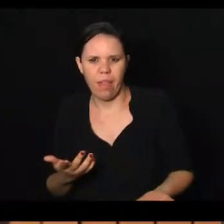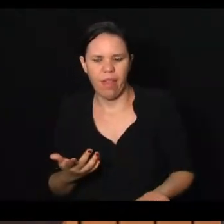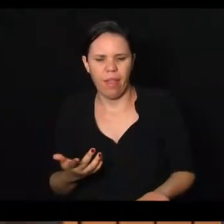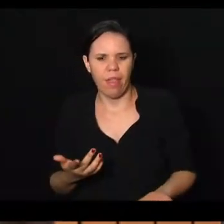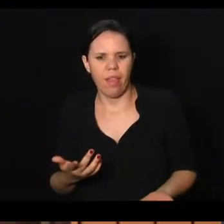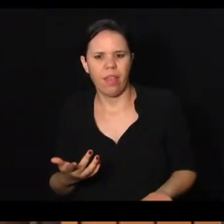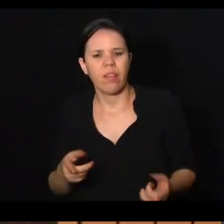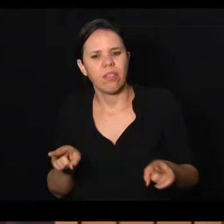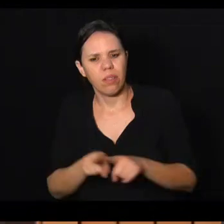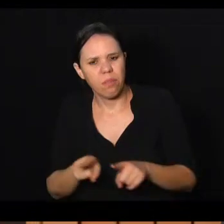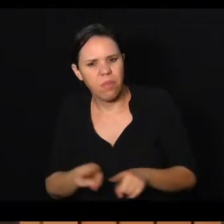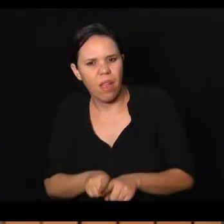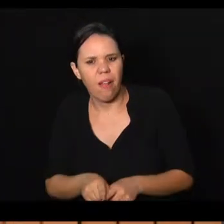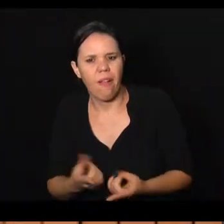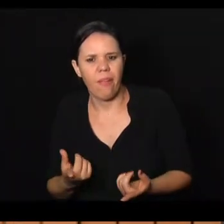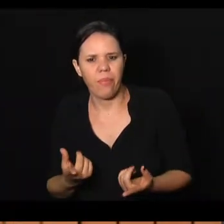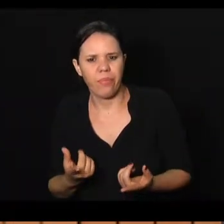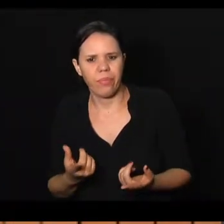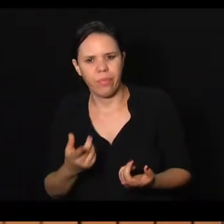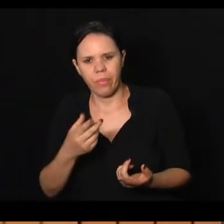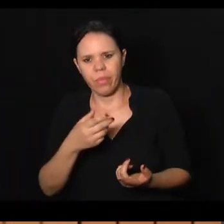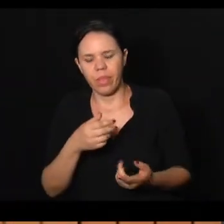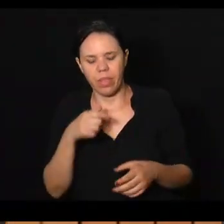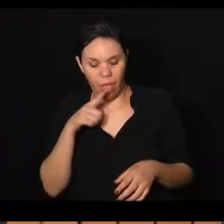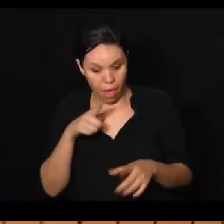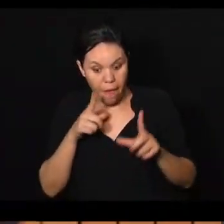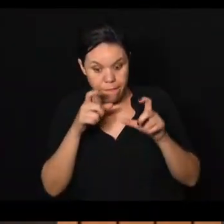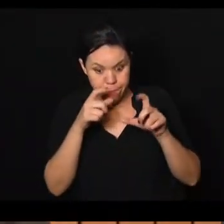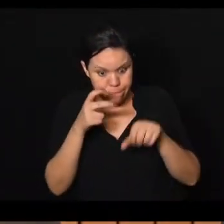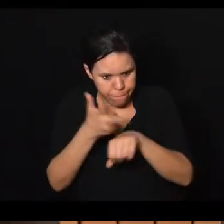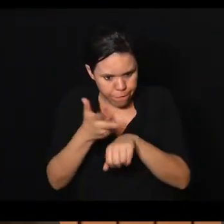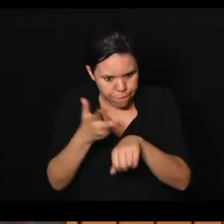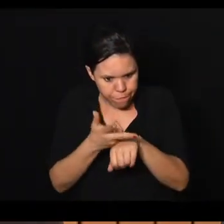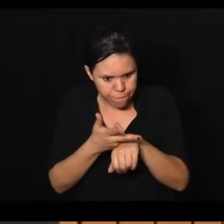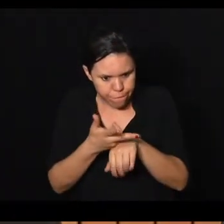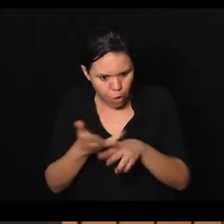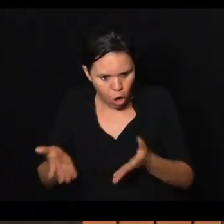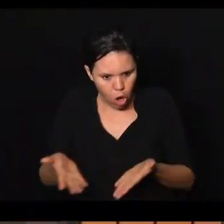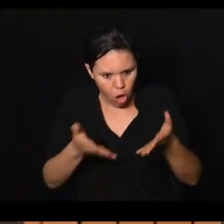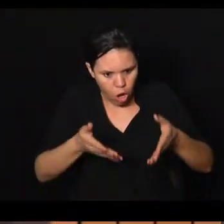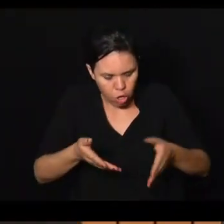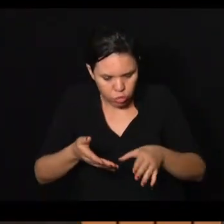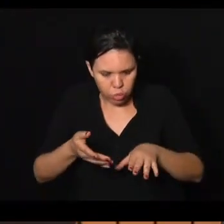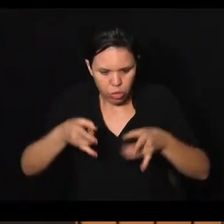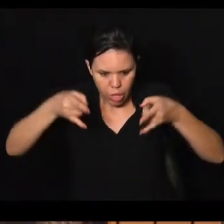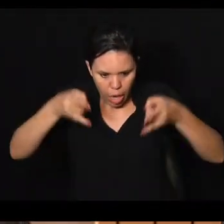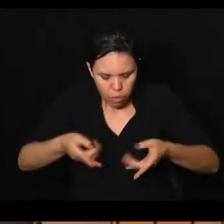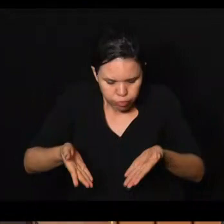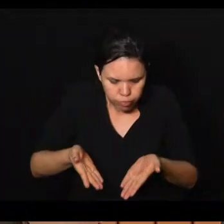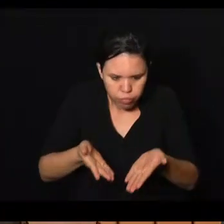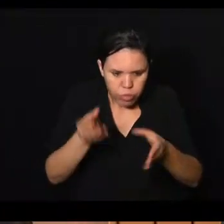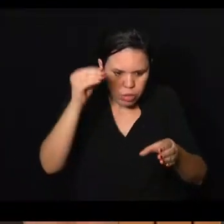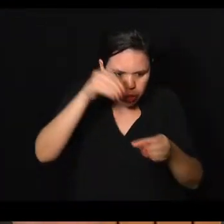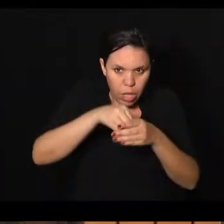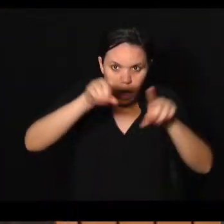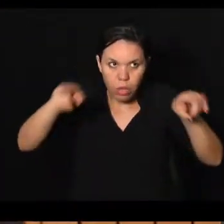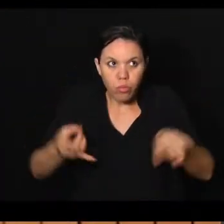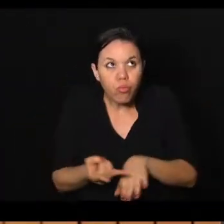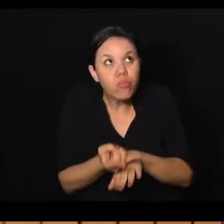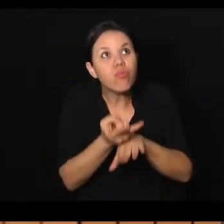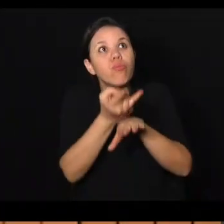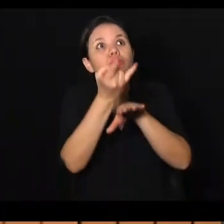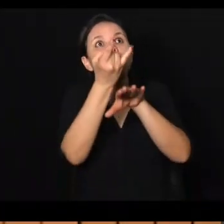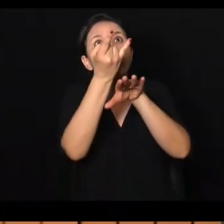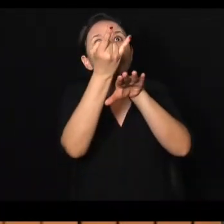que estão sendo conduzidas por maqueiros e dentro do elevador, entre um quarto e outro,